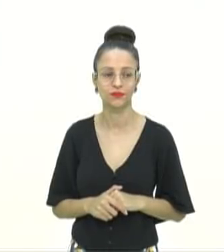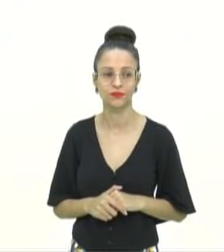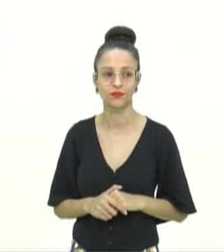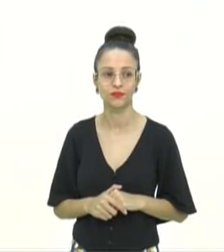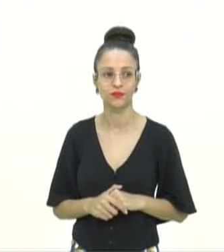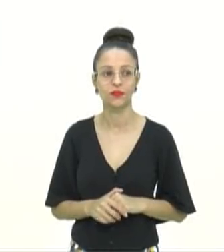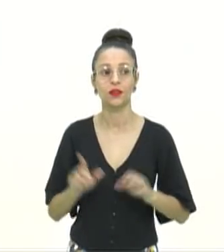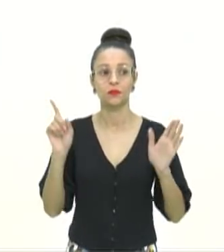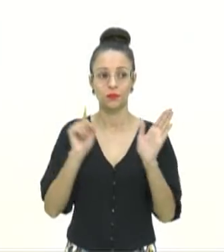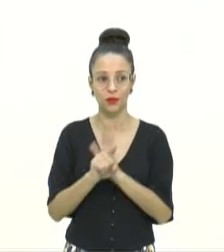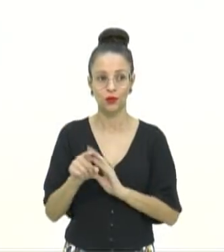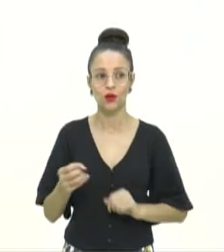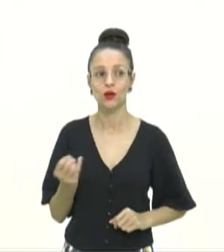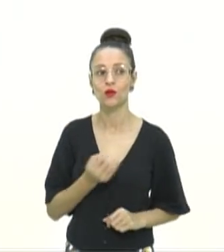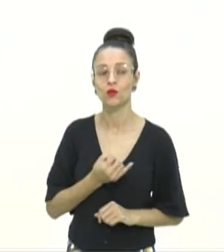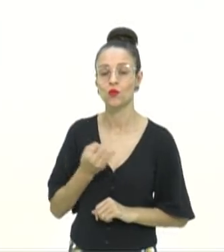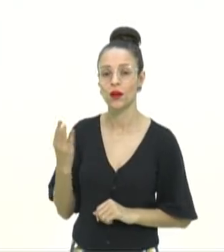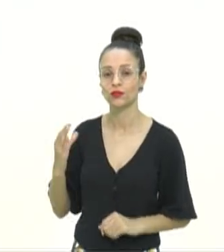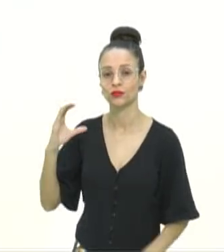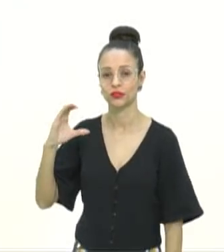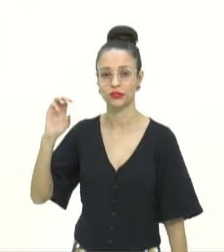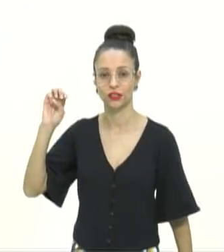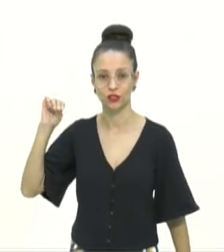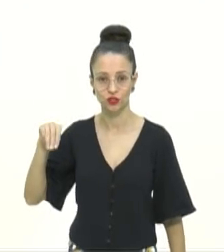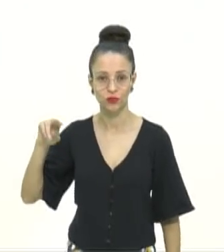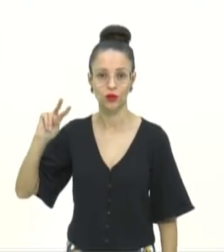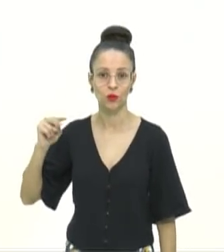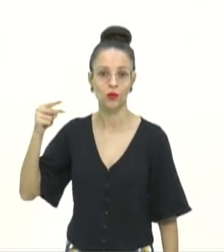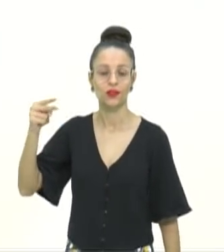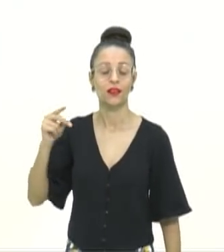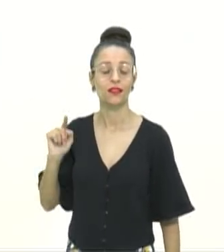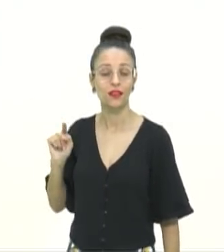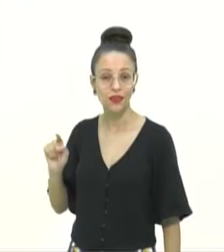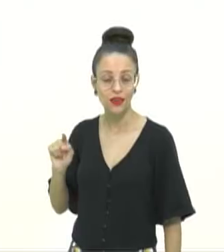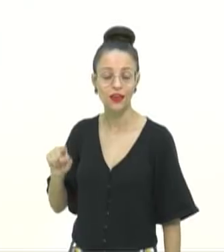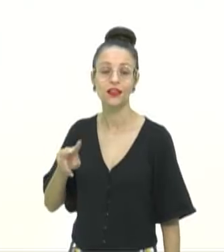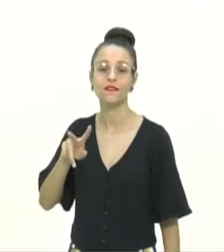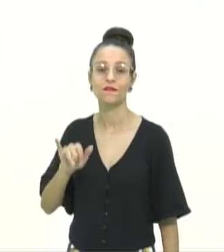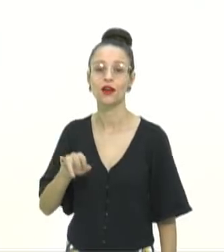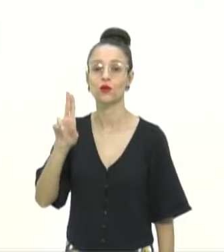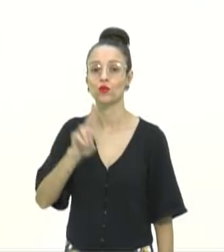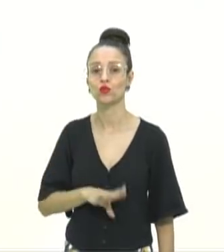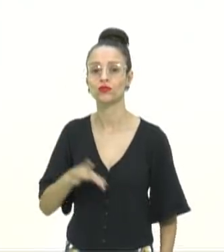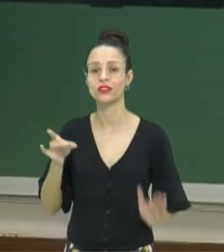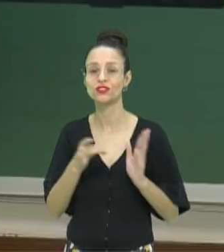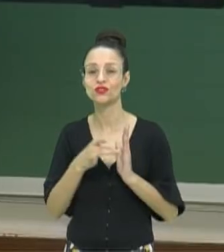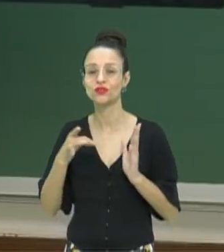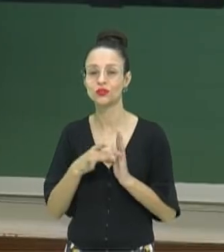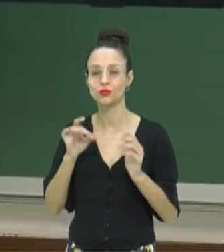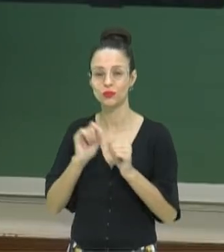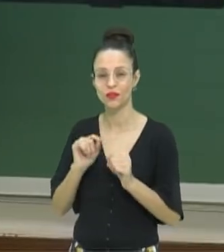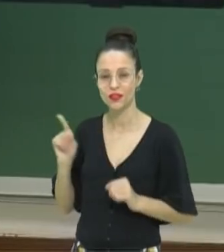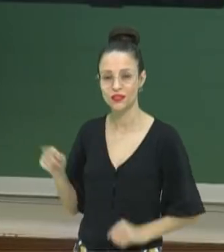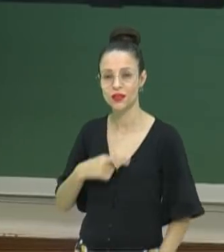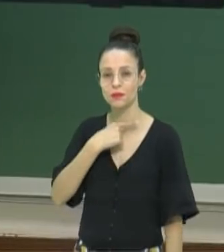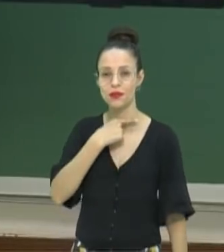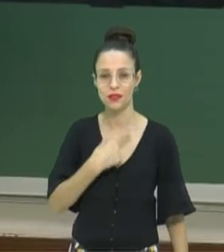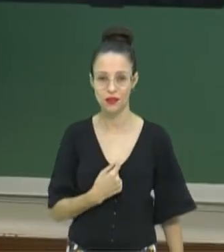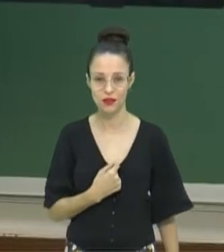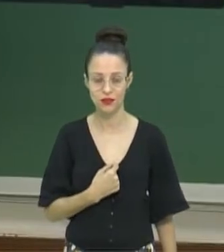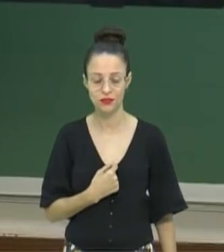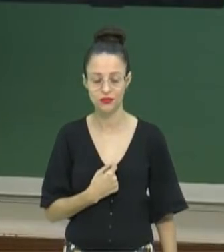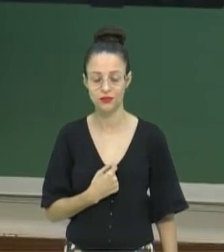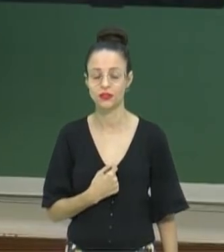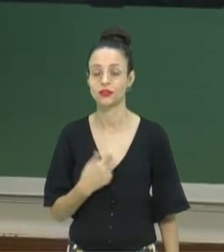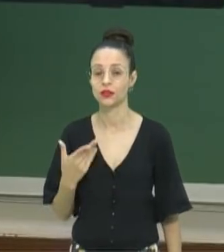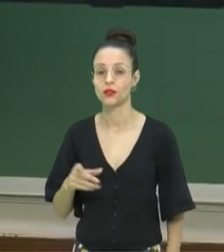Pergunta: quantos centímetros quadrados ele gastará de acrílico para fazer essa medalha? Então, o